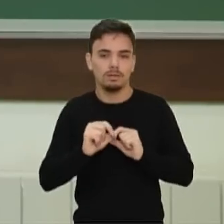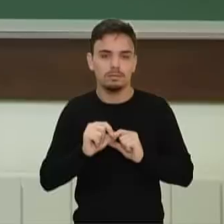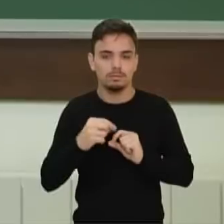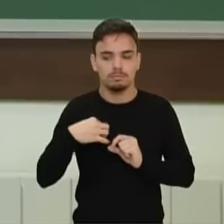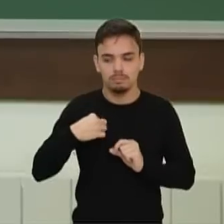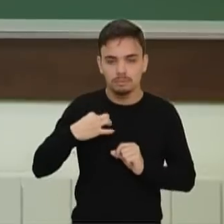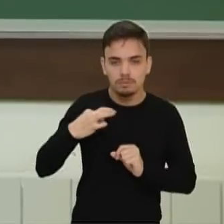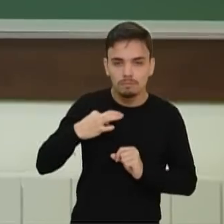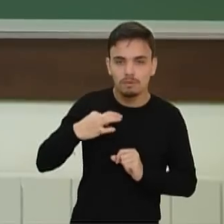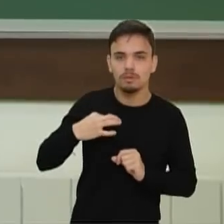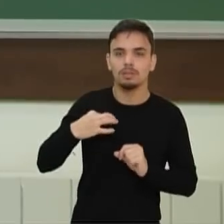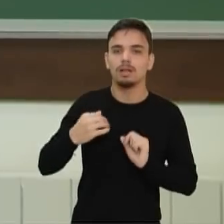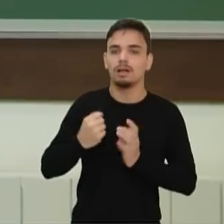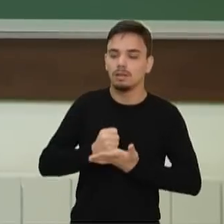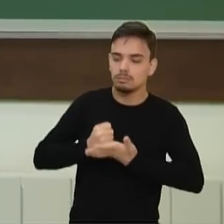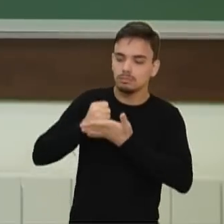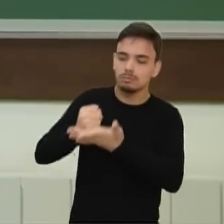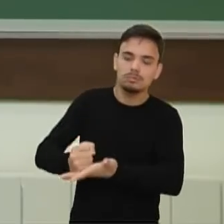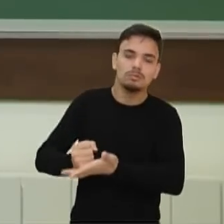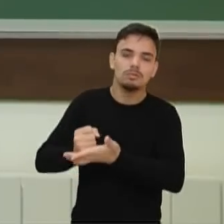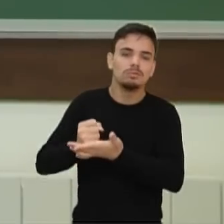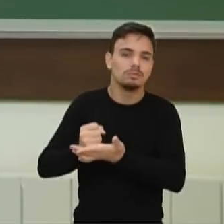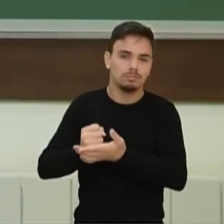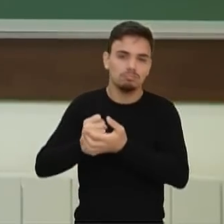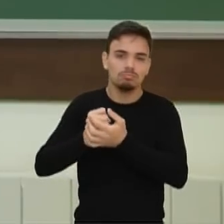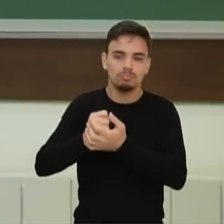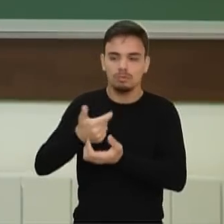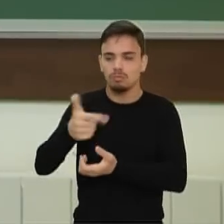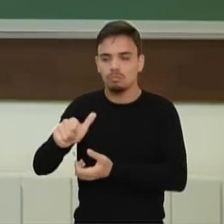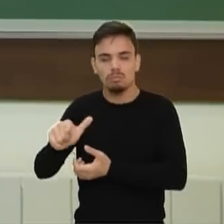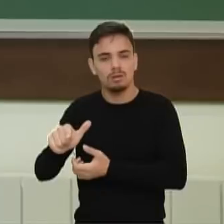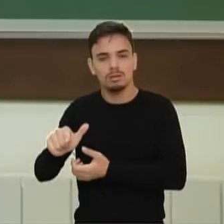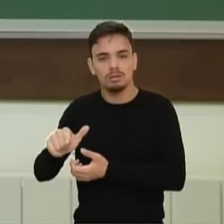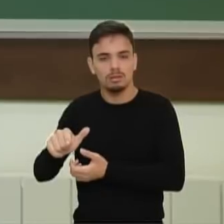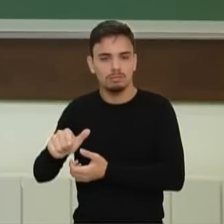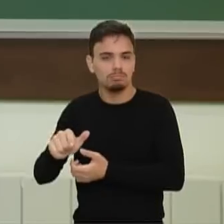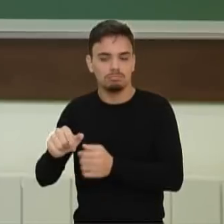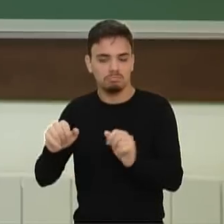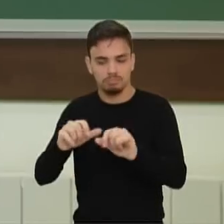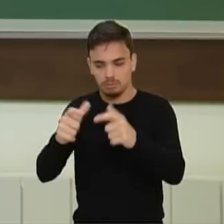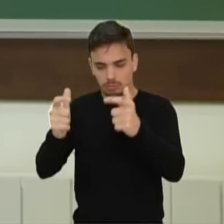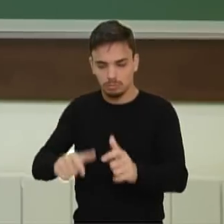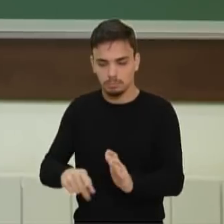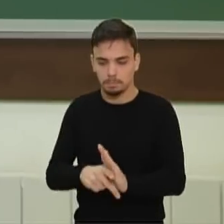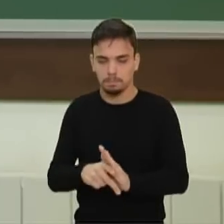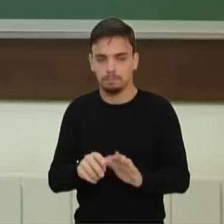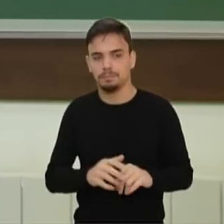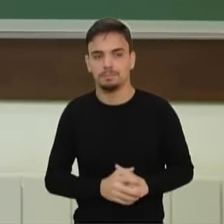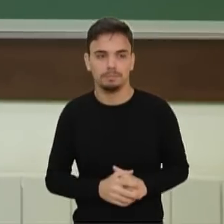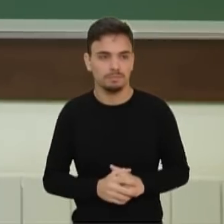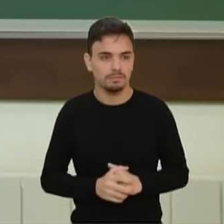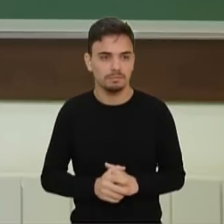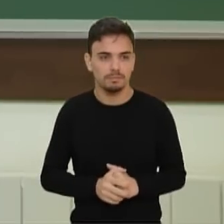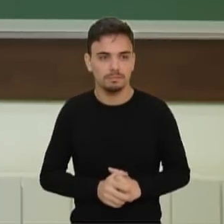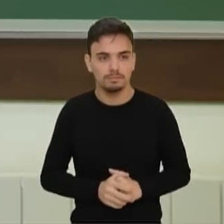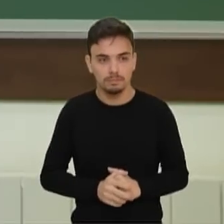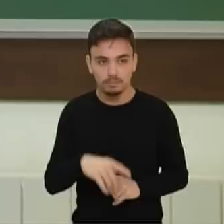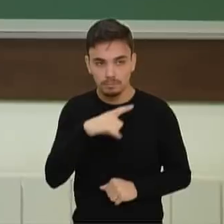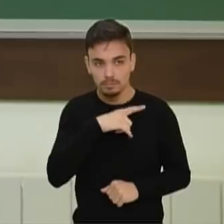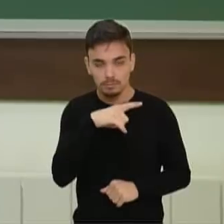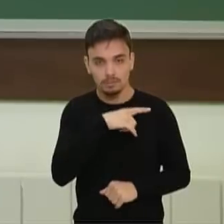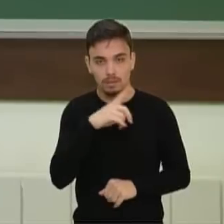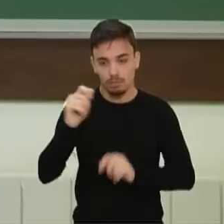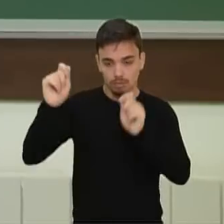esses serviços, essa ajuda a alguma ONG, alguma instituição, perfeito? Então lá, nós temos ali